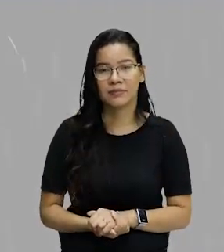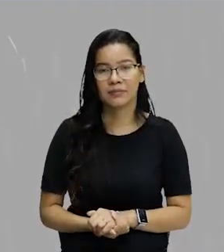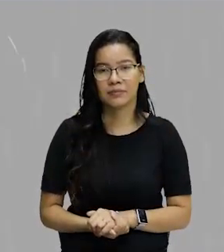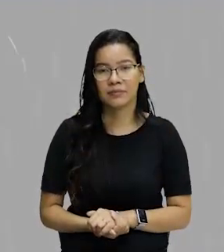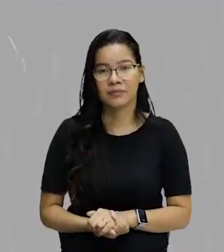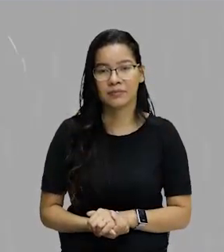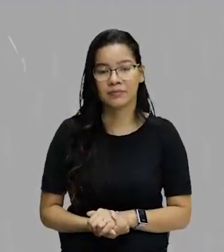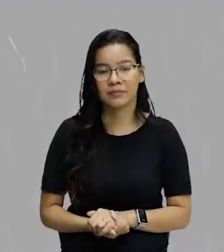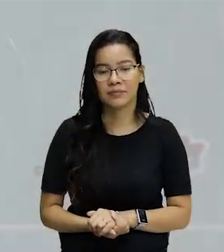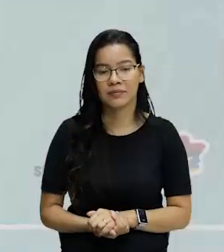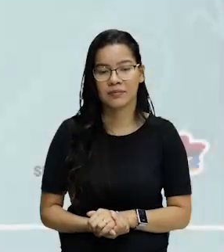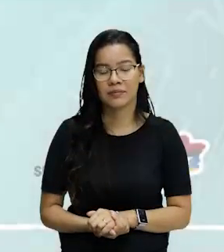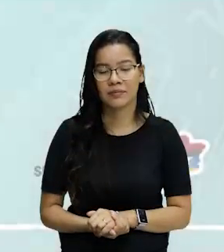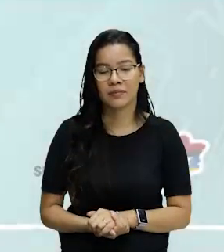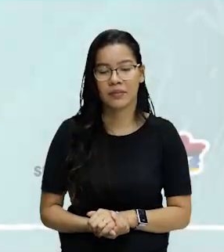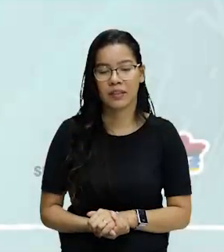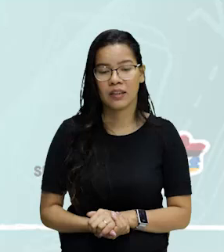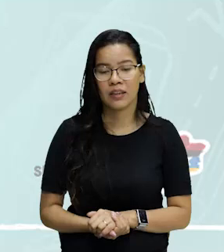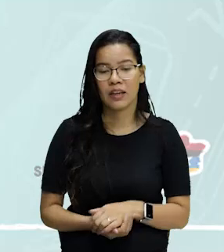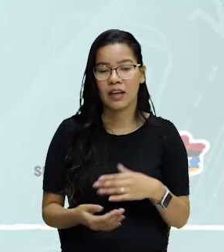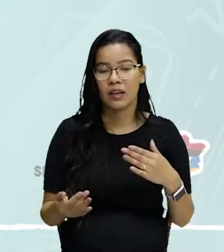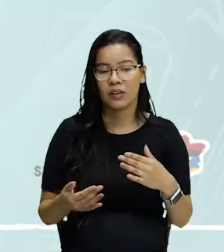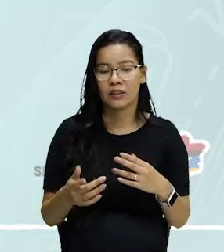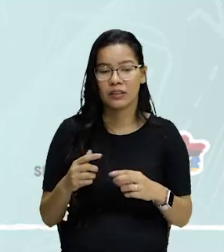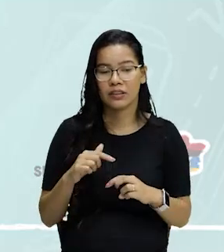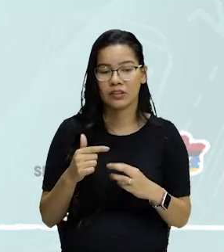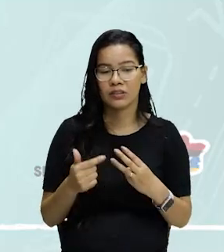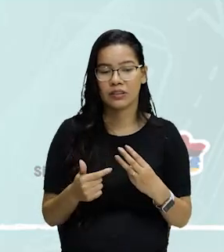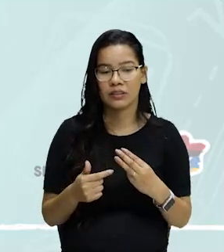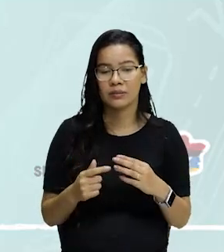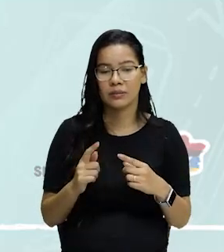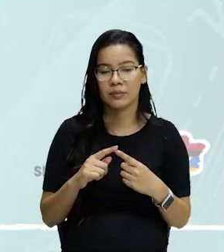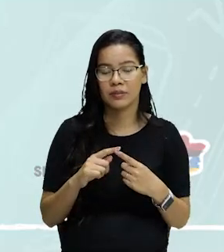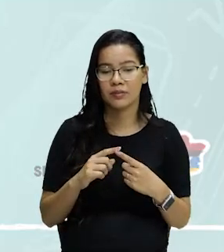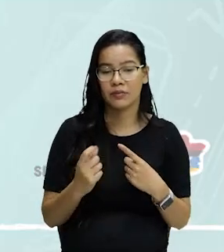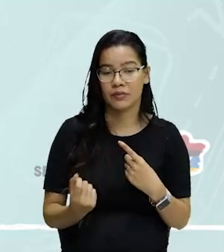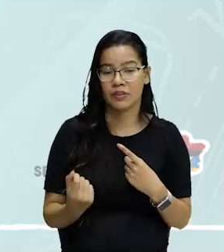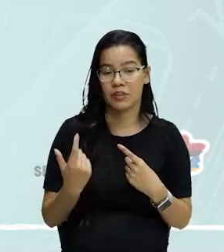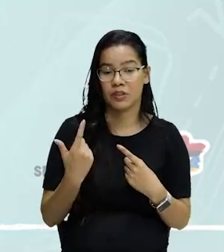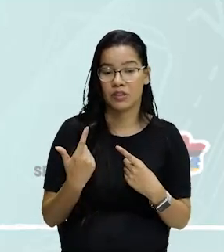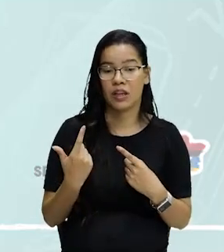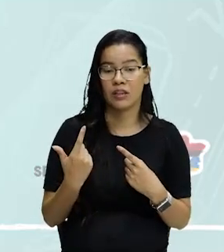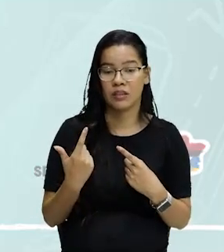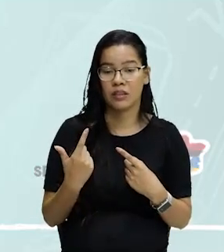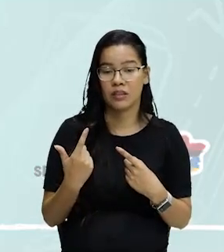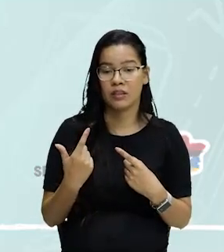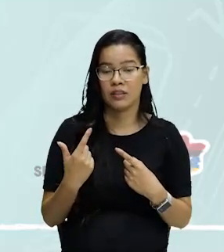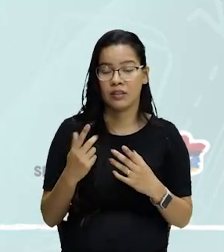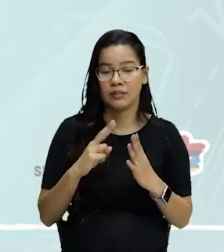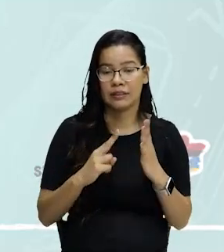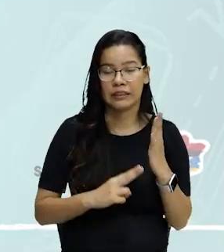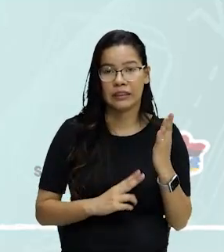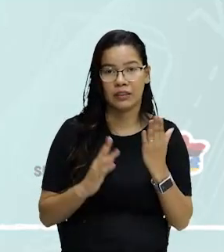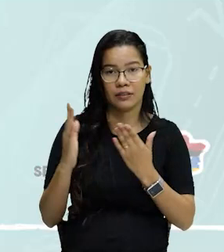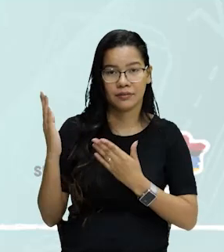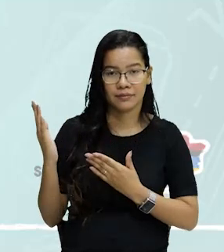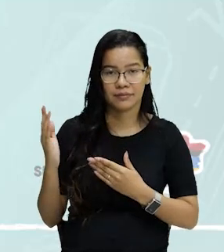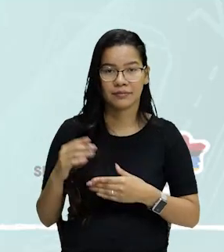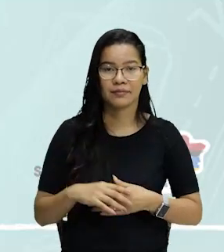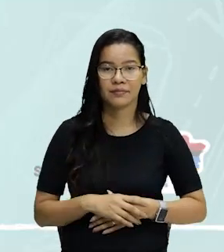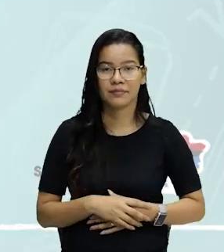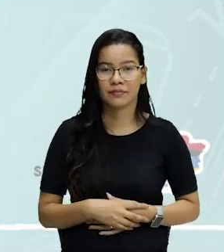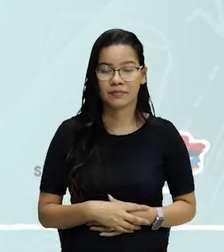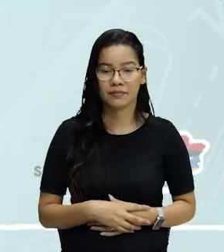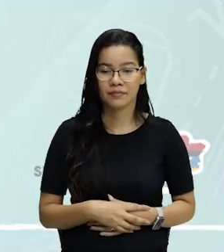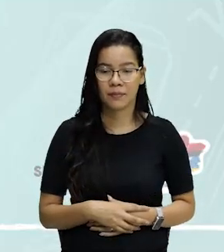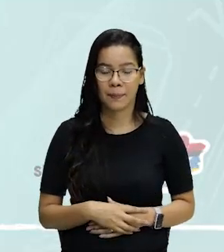Internacional. Vamos falar das 3 para vocês. A escalada de velocidade. Na prova de velocidade, os atletas precisam